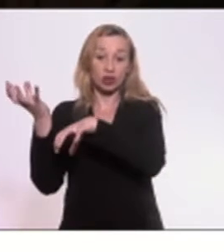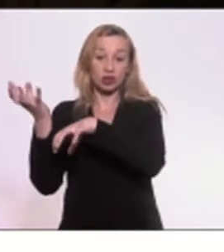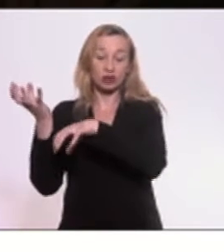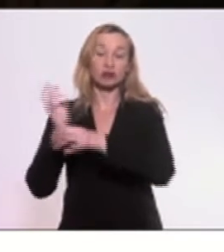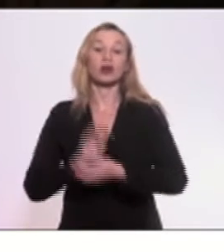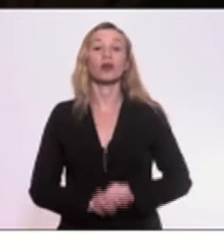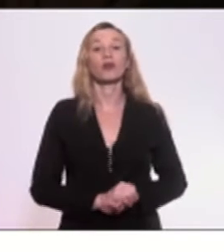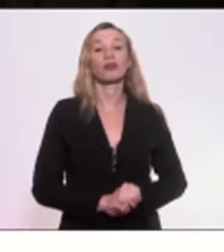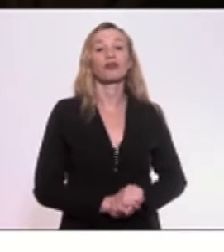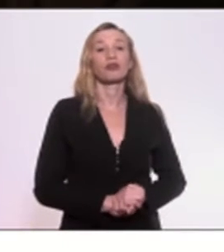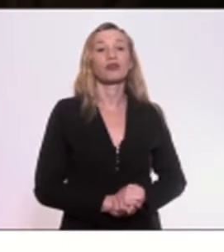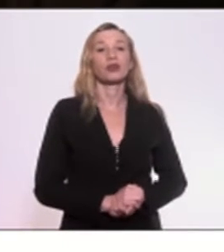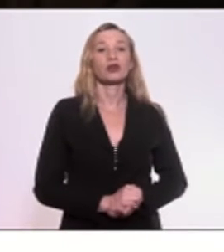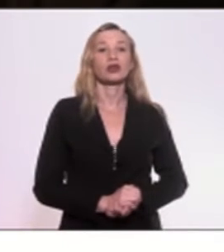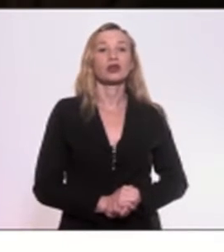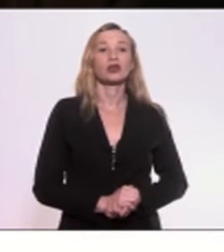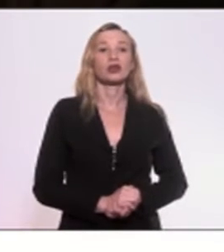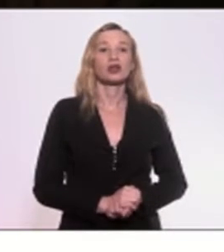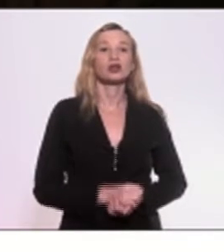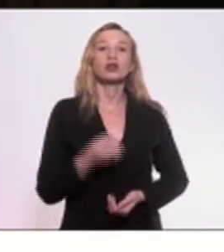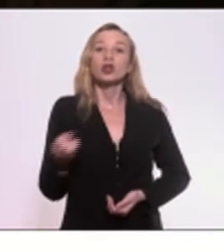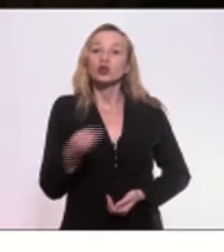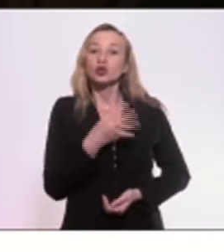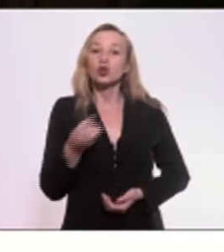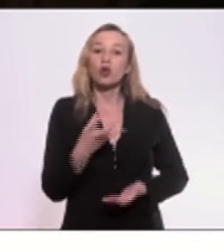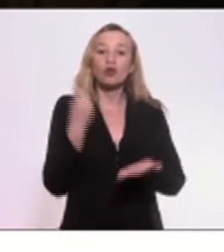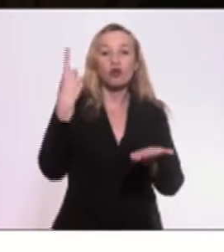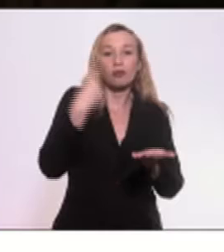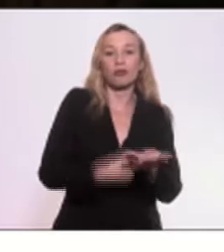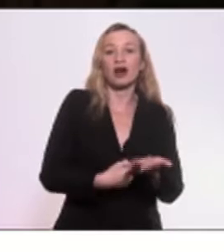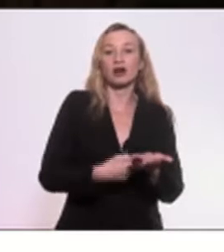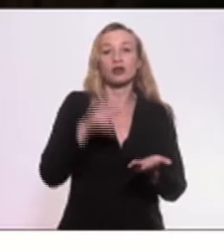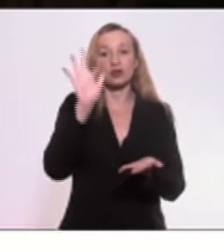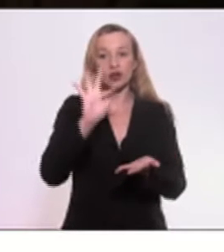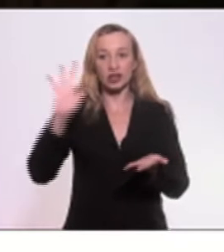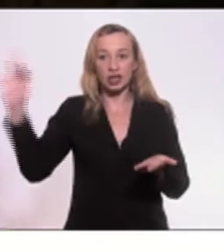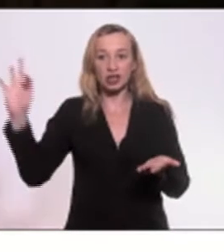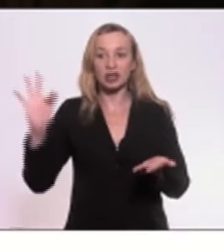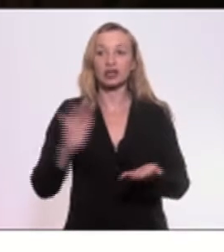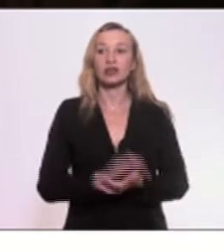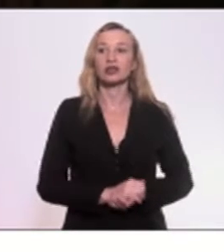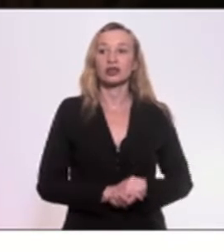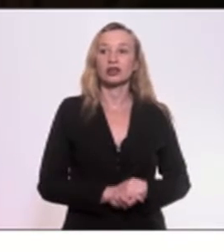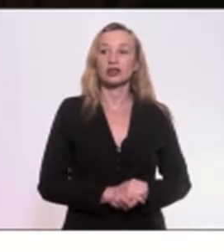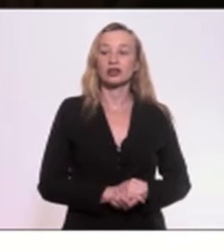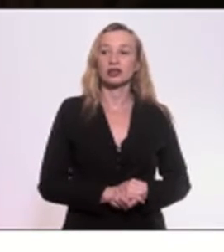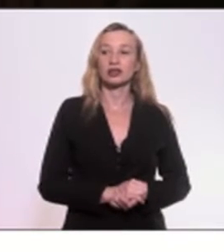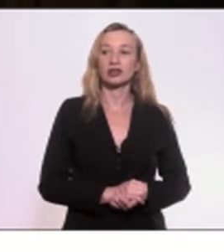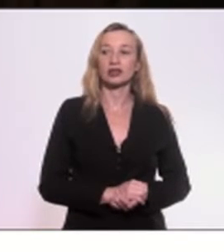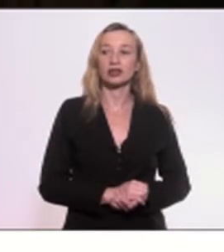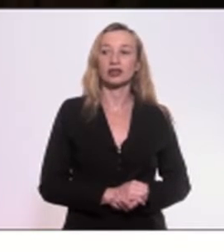Nacional é um novo pacto federativo